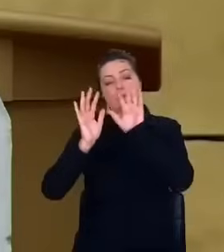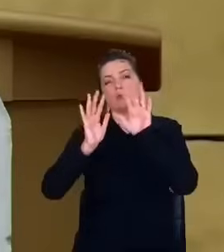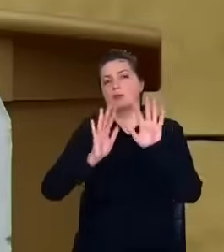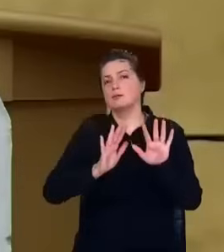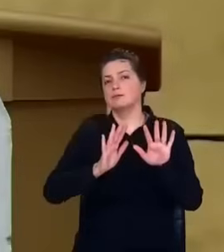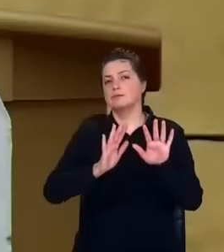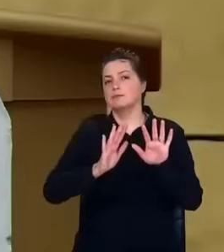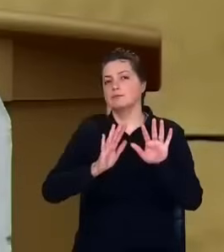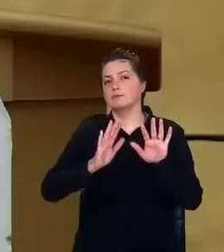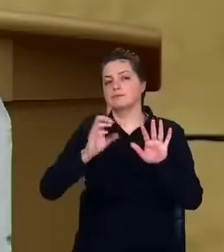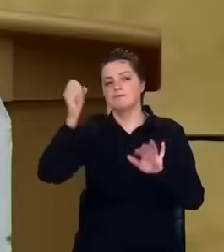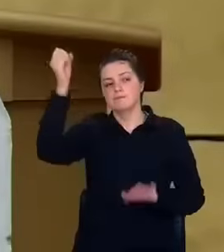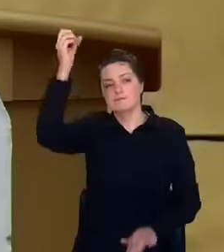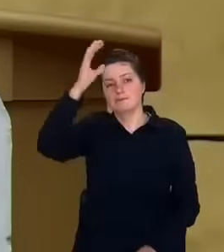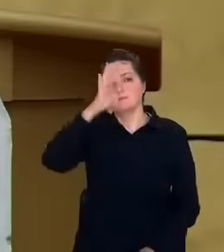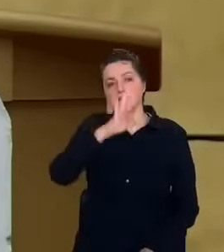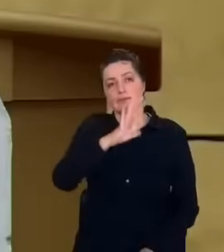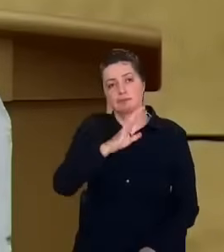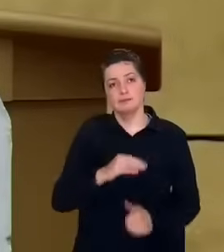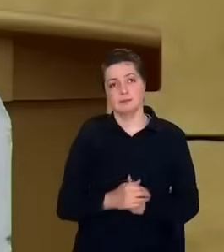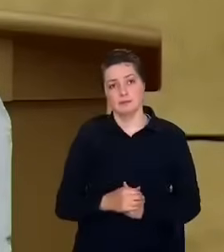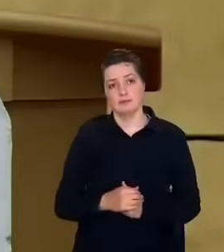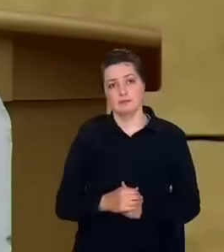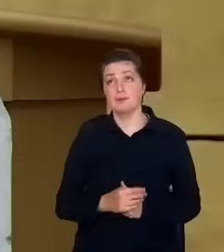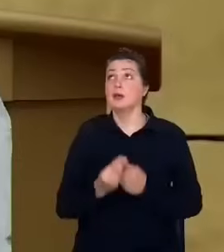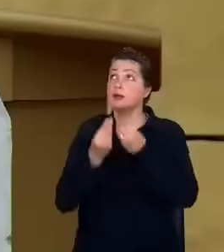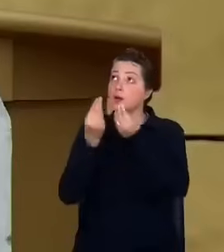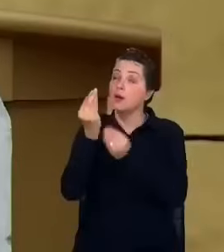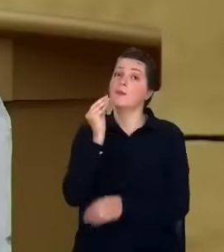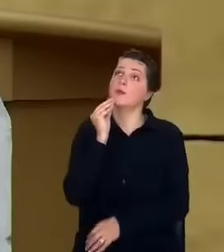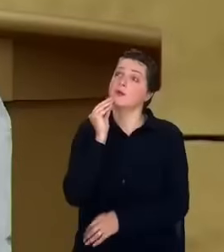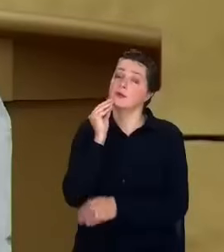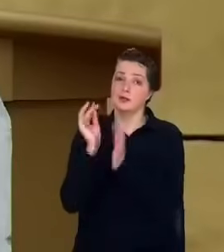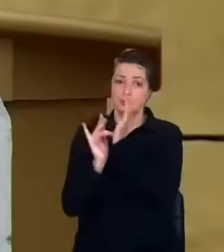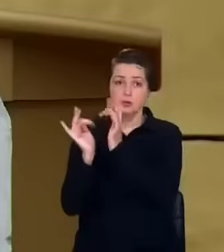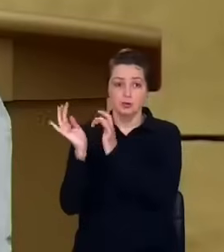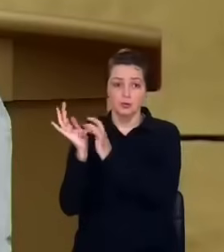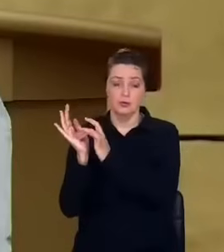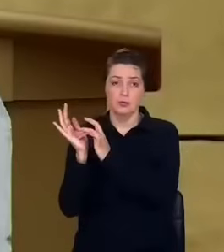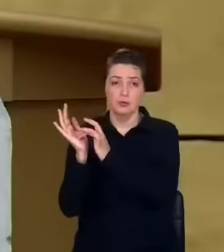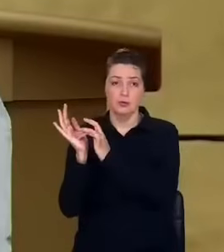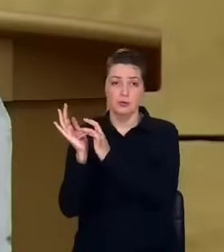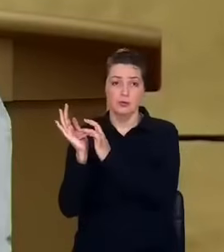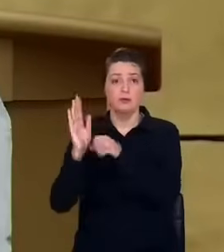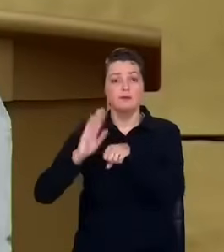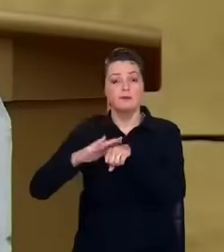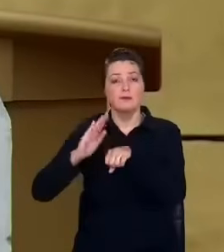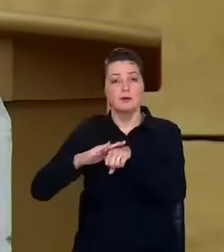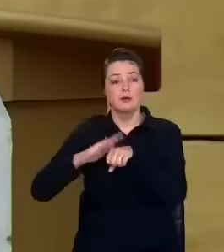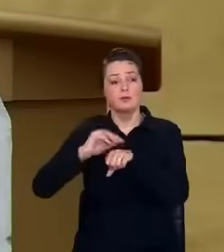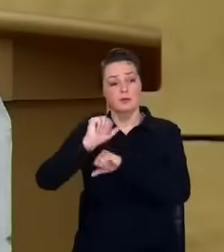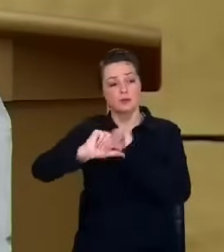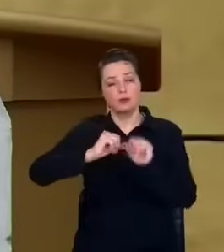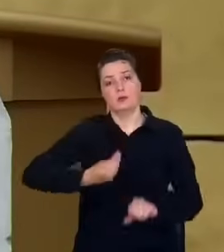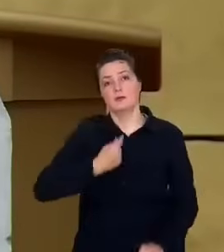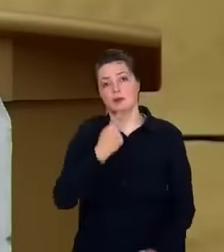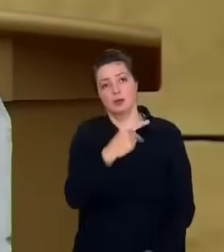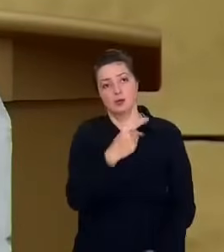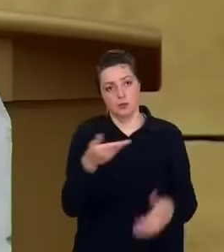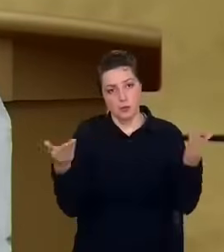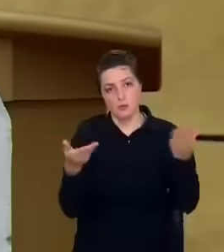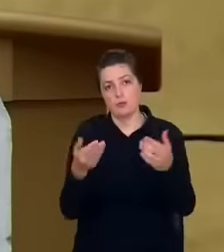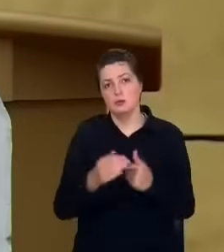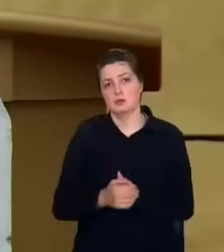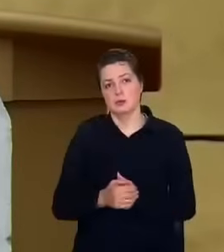Dê uma chance para Jesus fazer isso na sua vida hoje, aqui e agora. Você